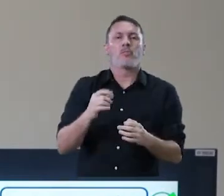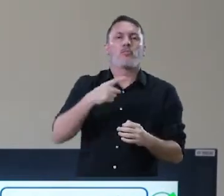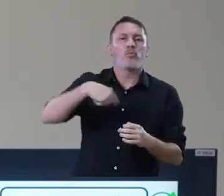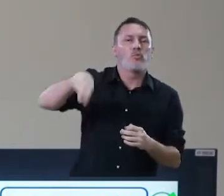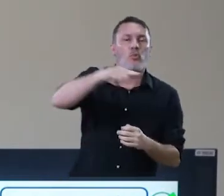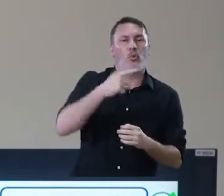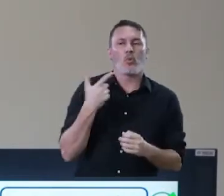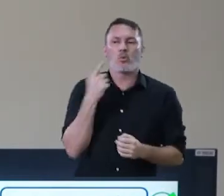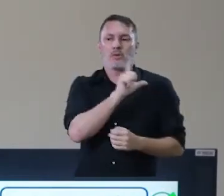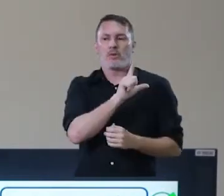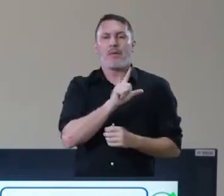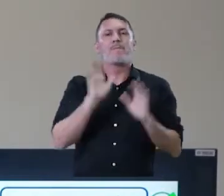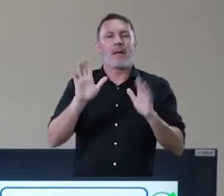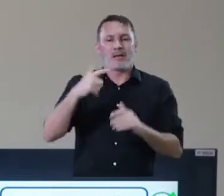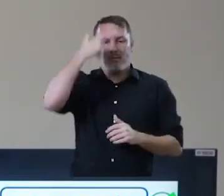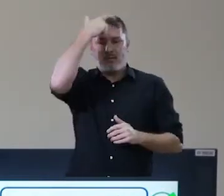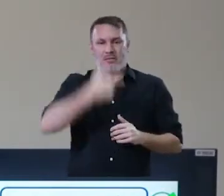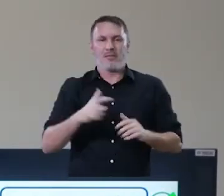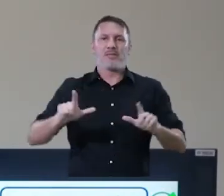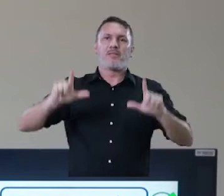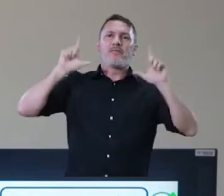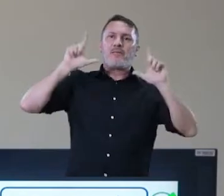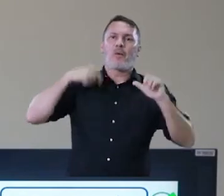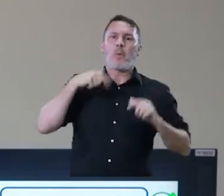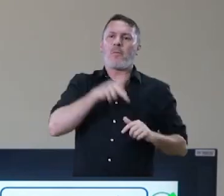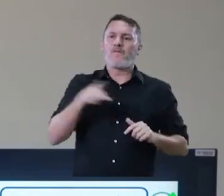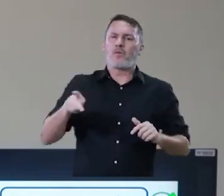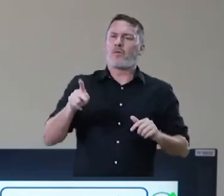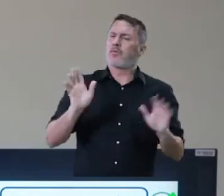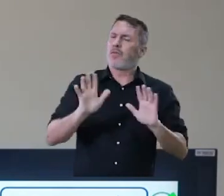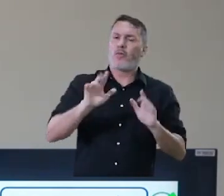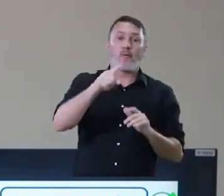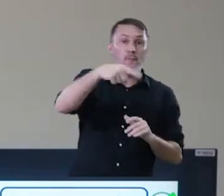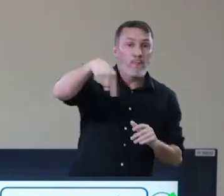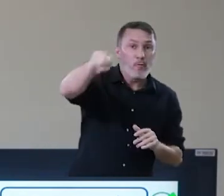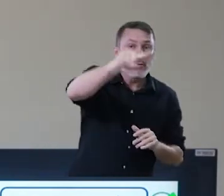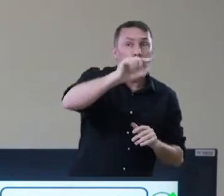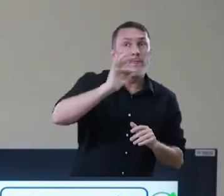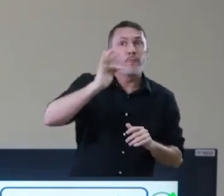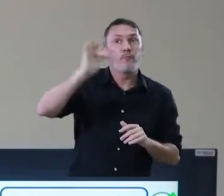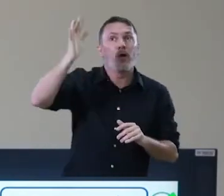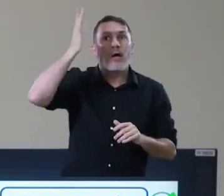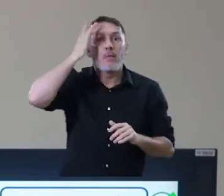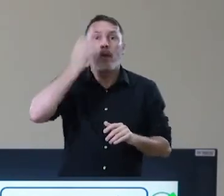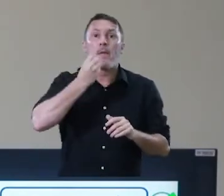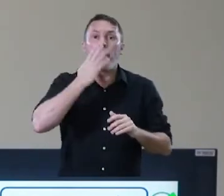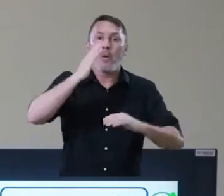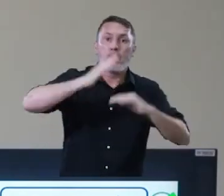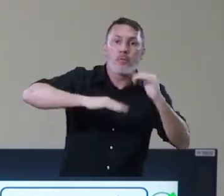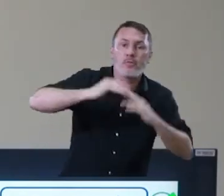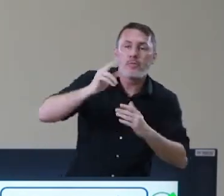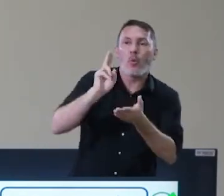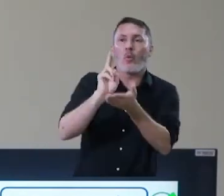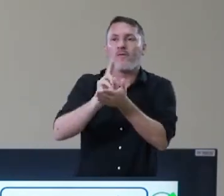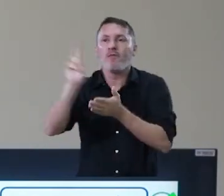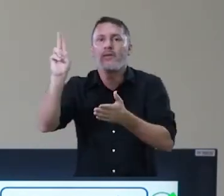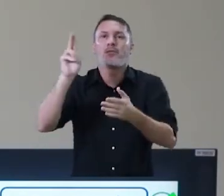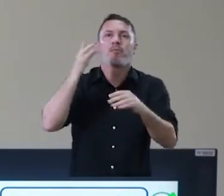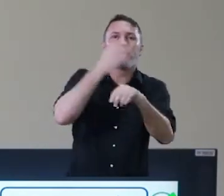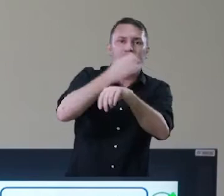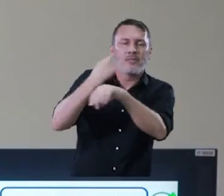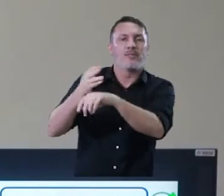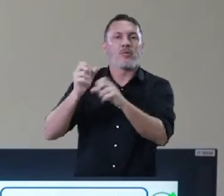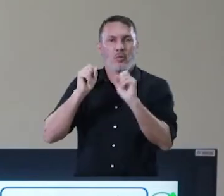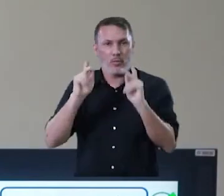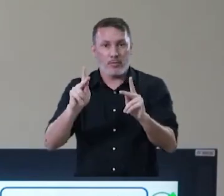de um bom resultado. Mas não é para o nosso nome, mas para que você, amanhã ou depois, seja um bom profissional aprovado na universidade.